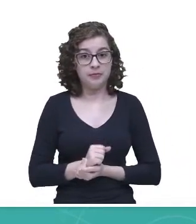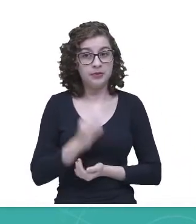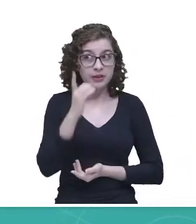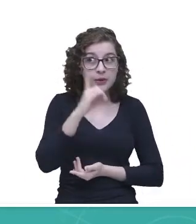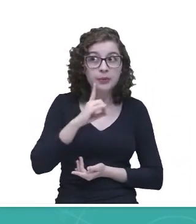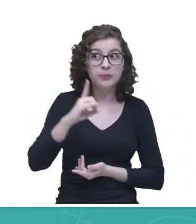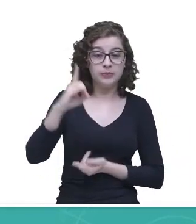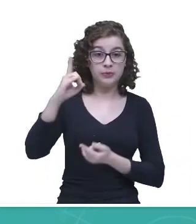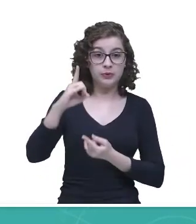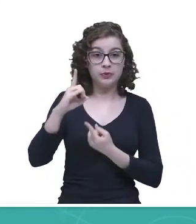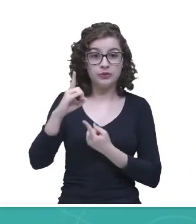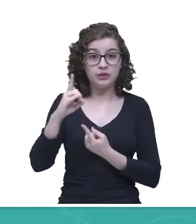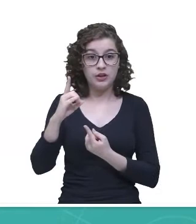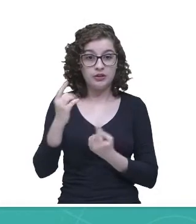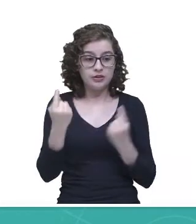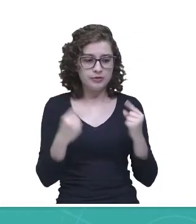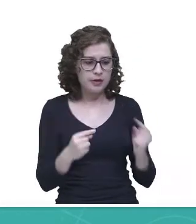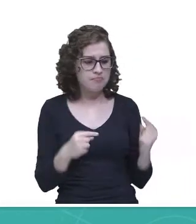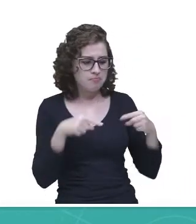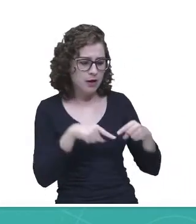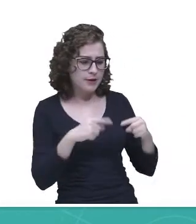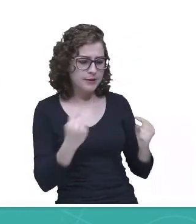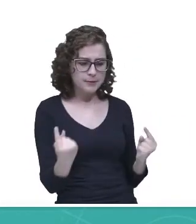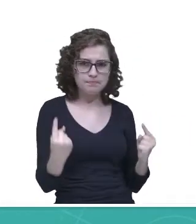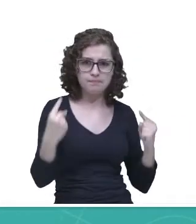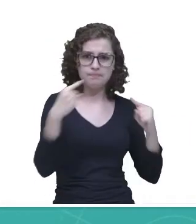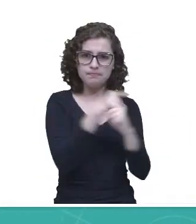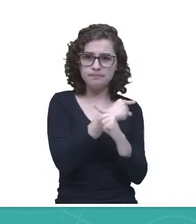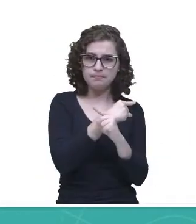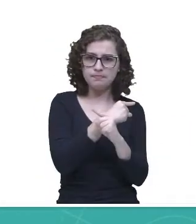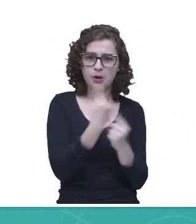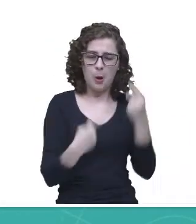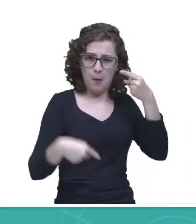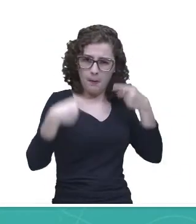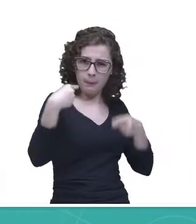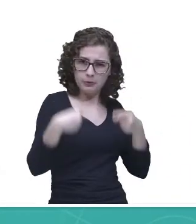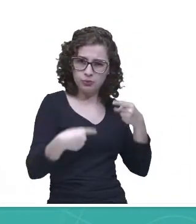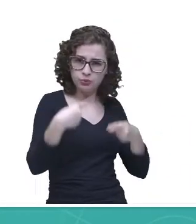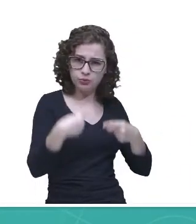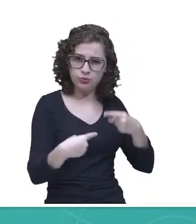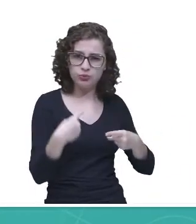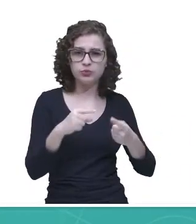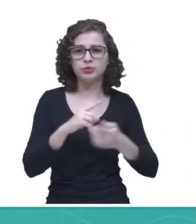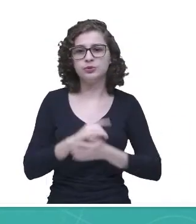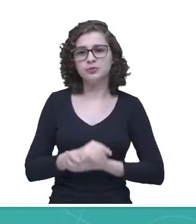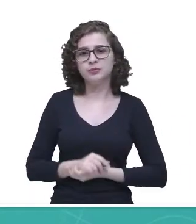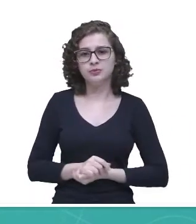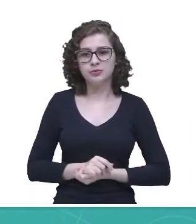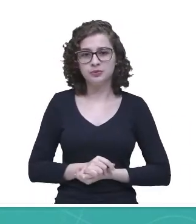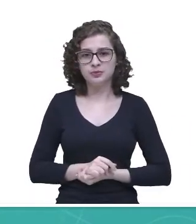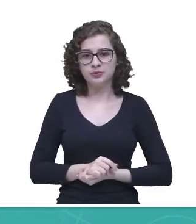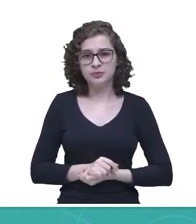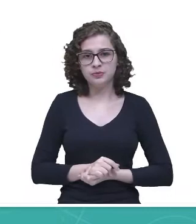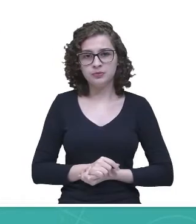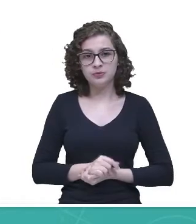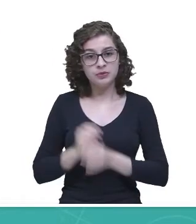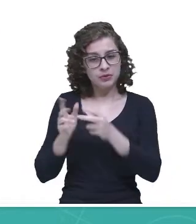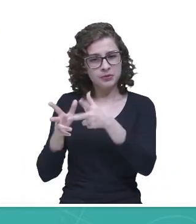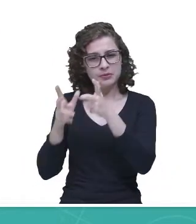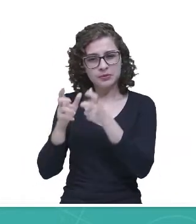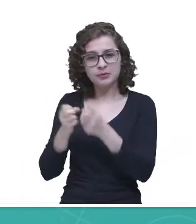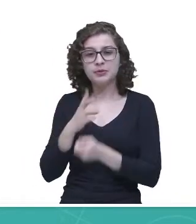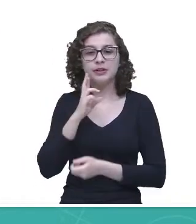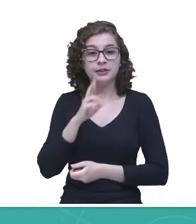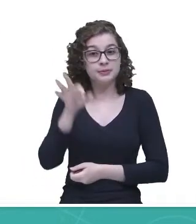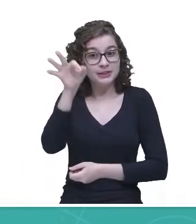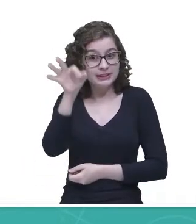que se contrapõe a essa divindade. Então, podemos ver que esta é a nossa resposta